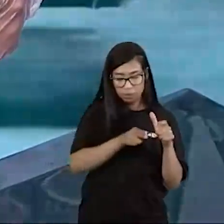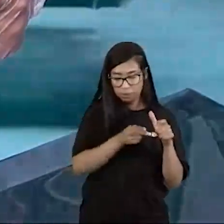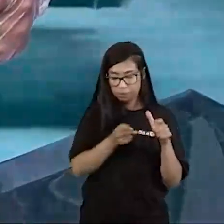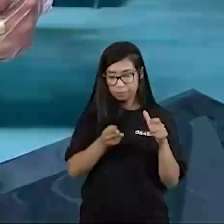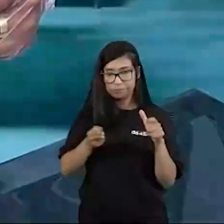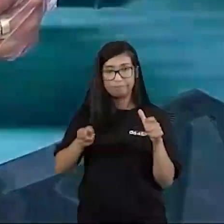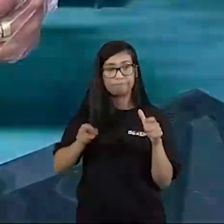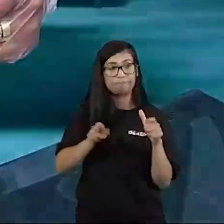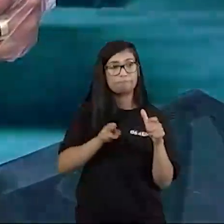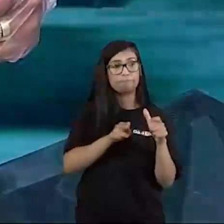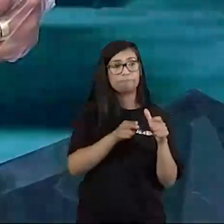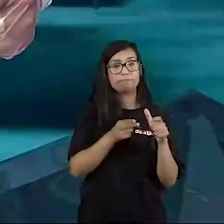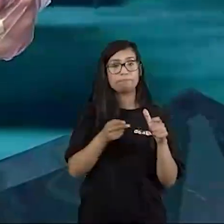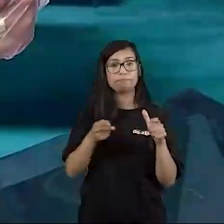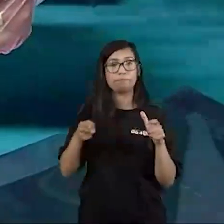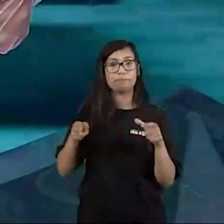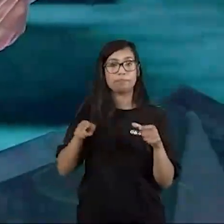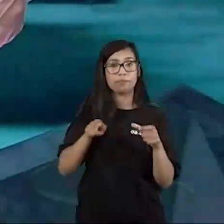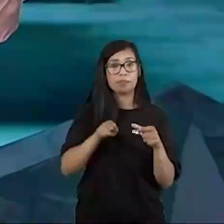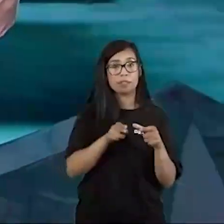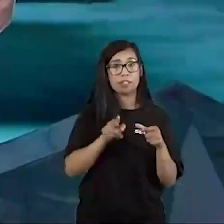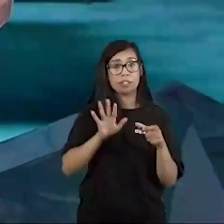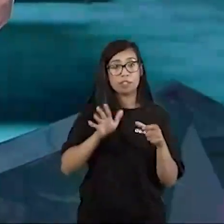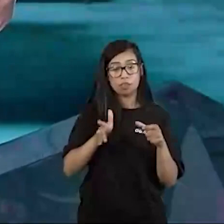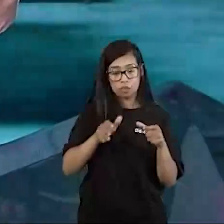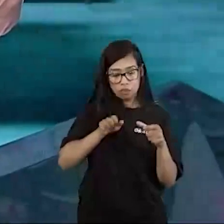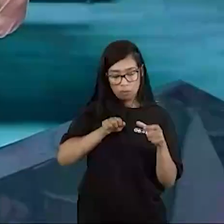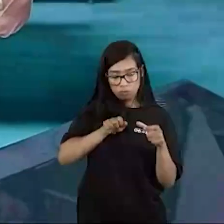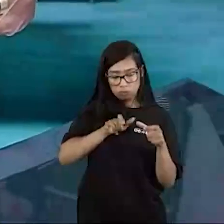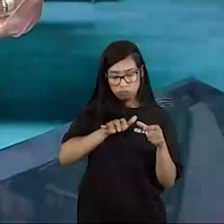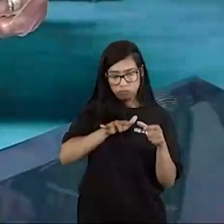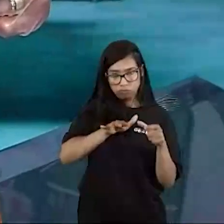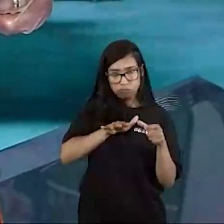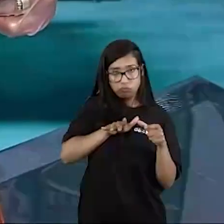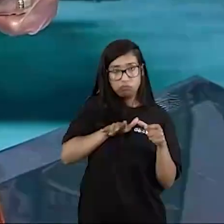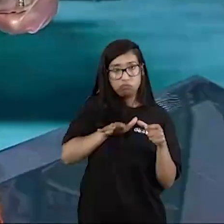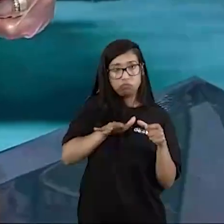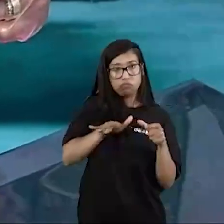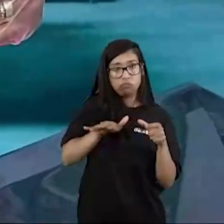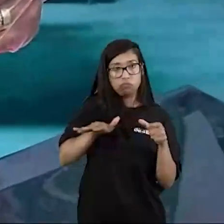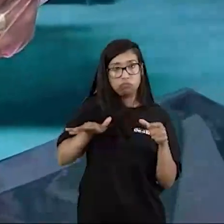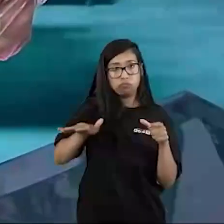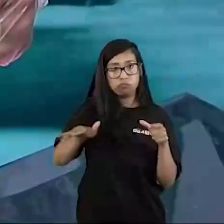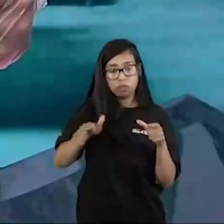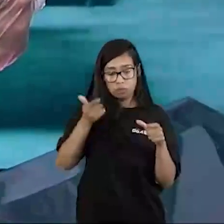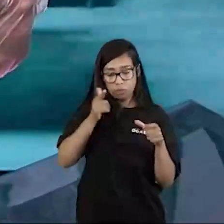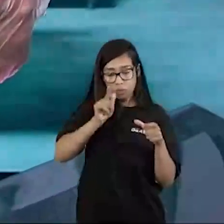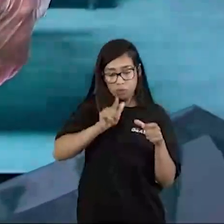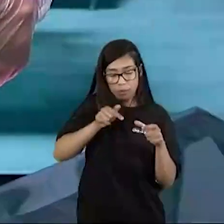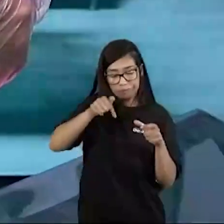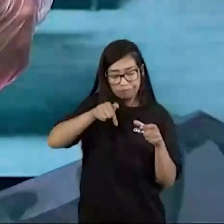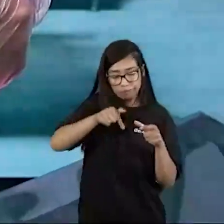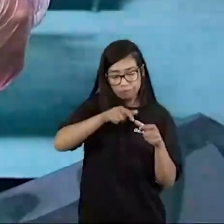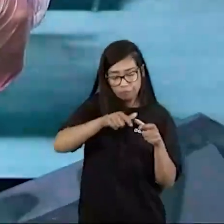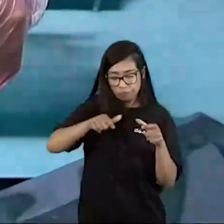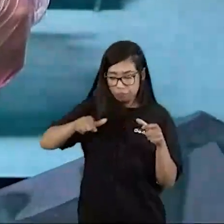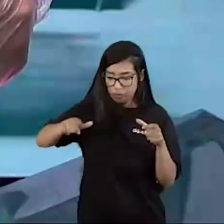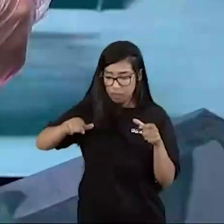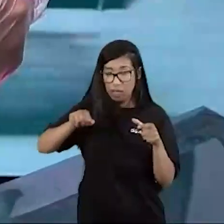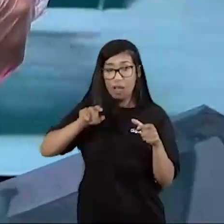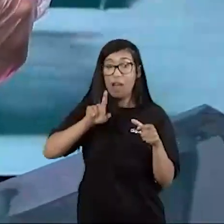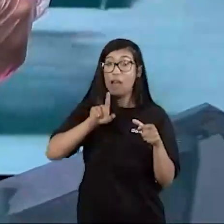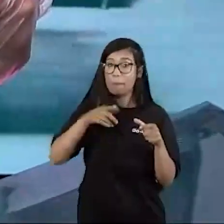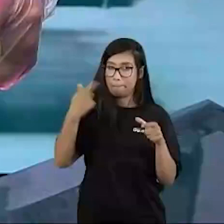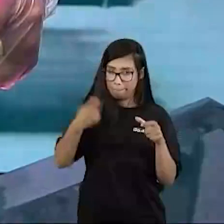espalhando a lesão subcrostosa que eu coletei. Eu espero secar. É importante uniformizar, porque